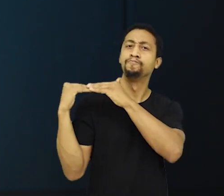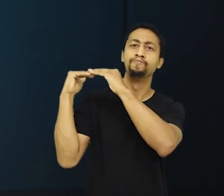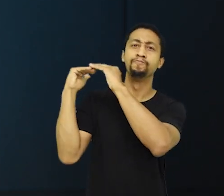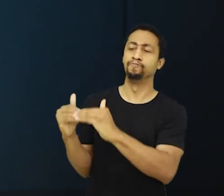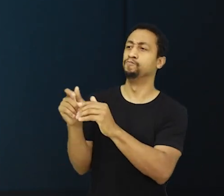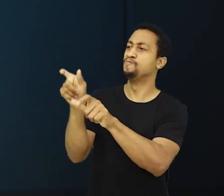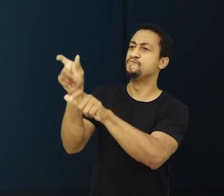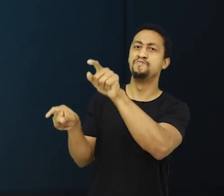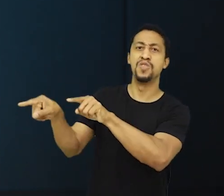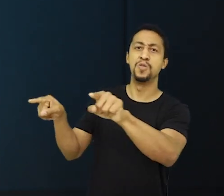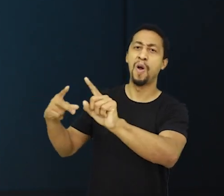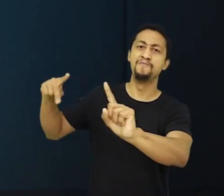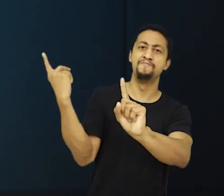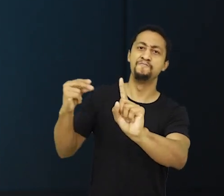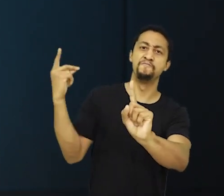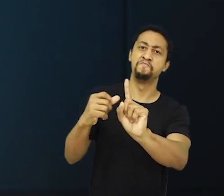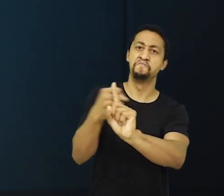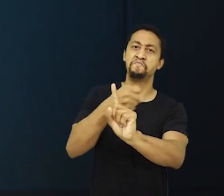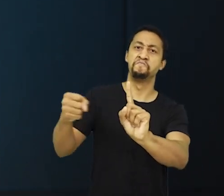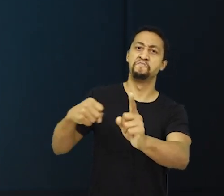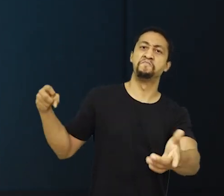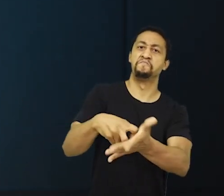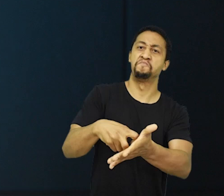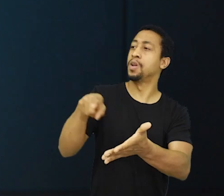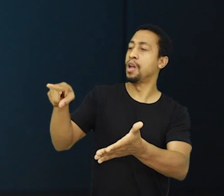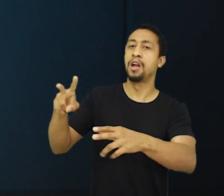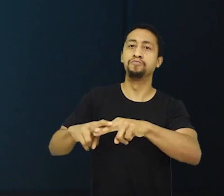responsabilização dos torturadores.